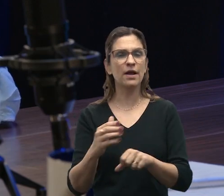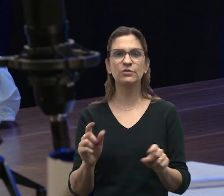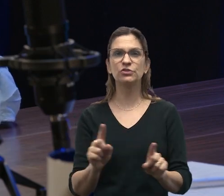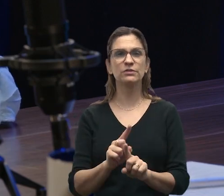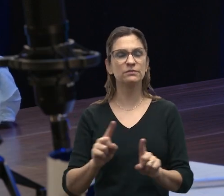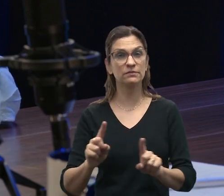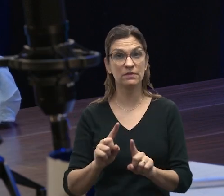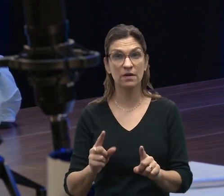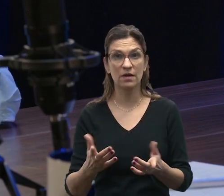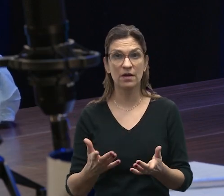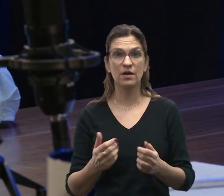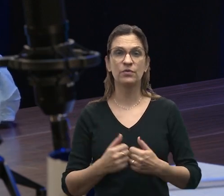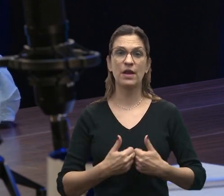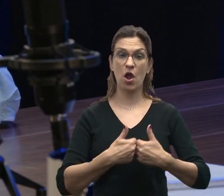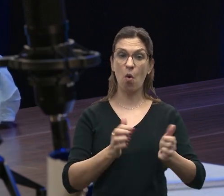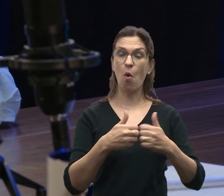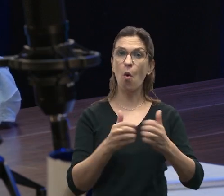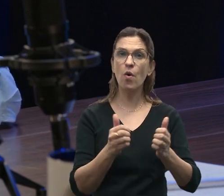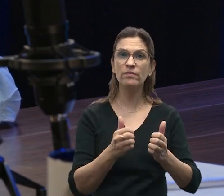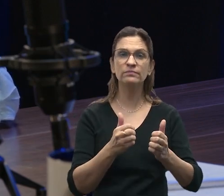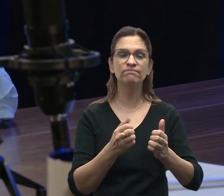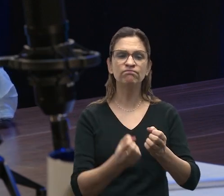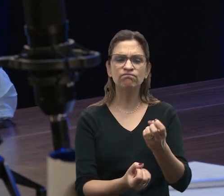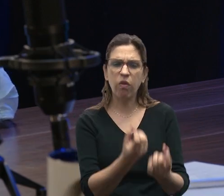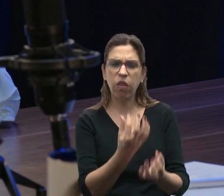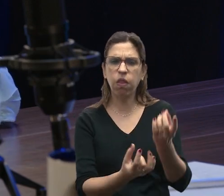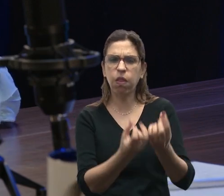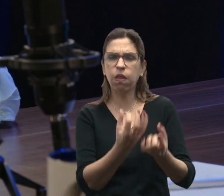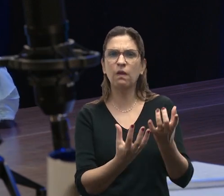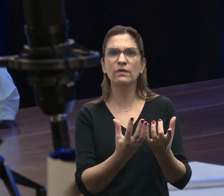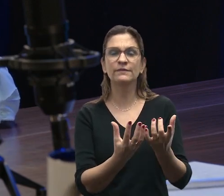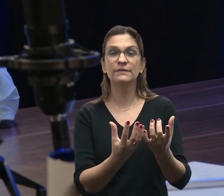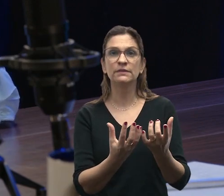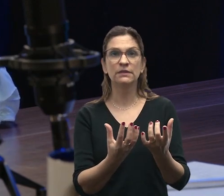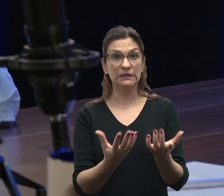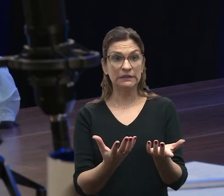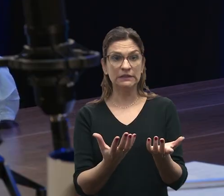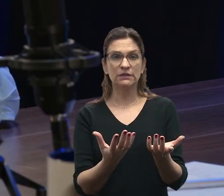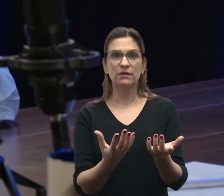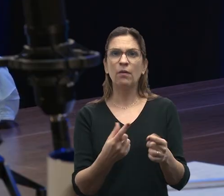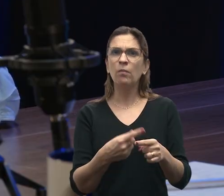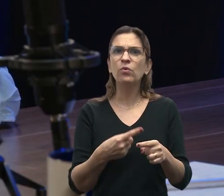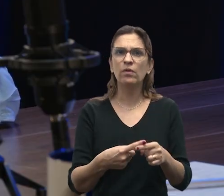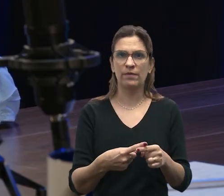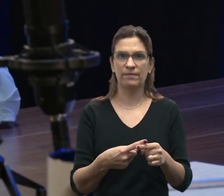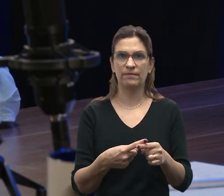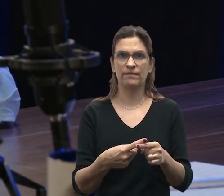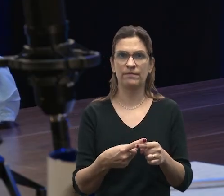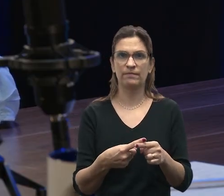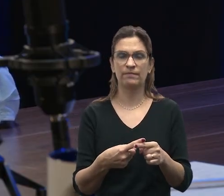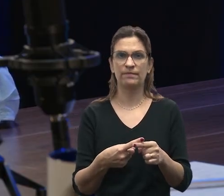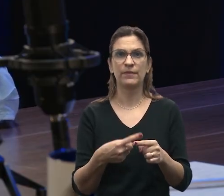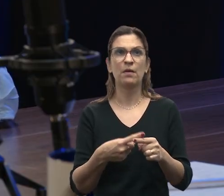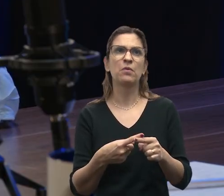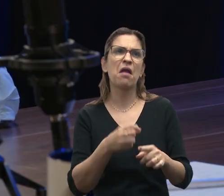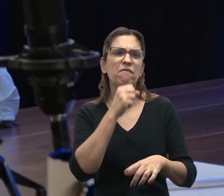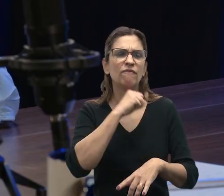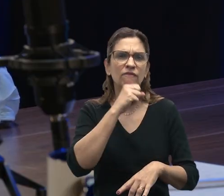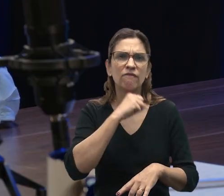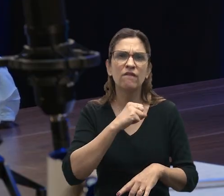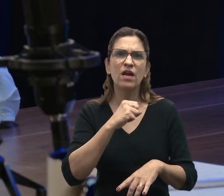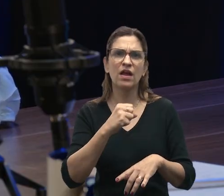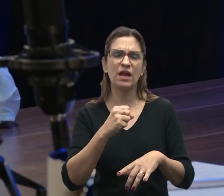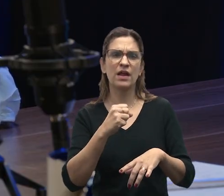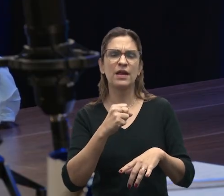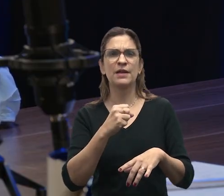carro que pega fogo nas ruas. Aí o carro pega fogo, por quê? Porque tem idade avançada, porque está com a vistoria